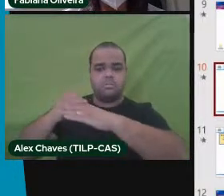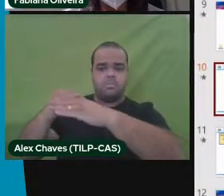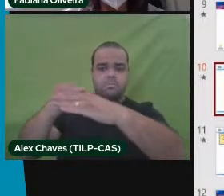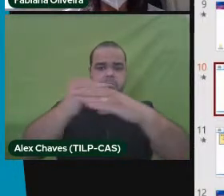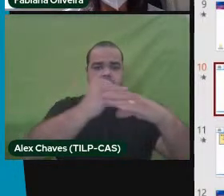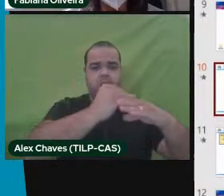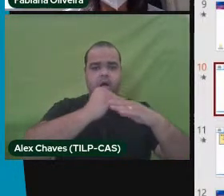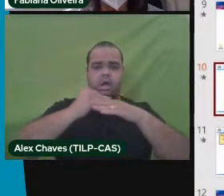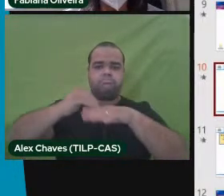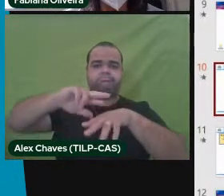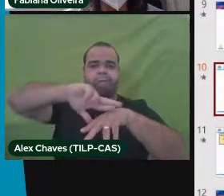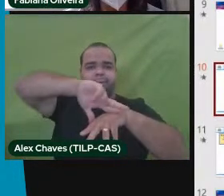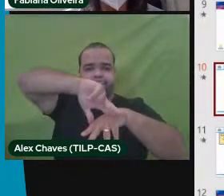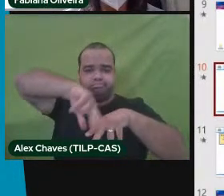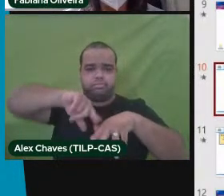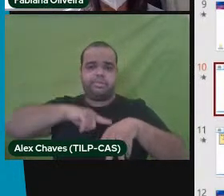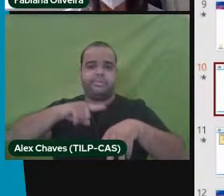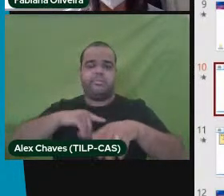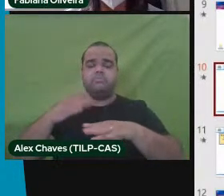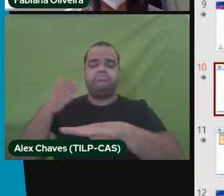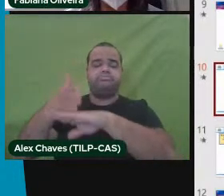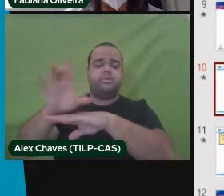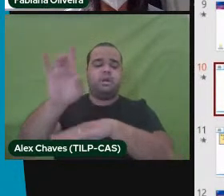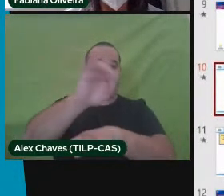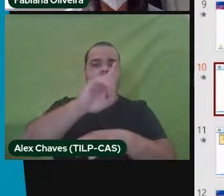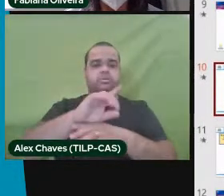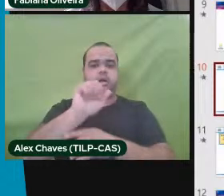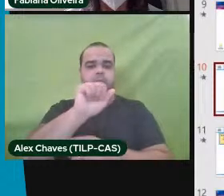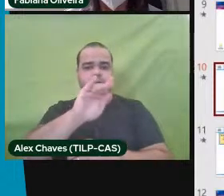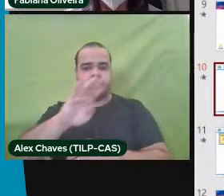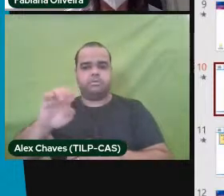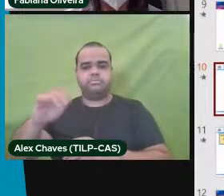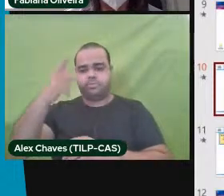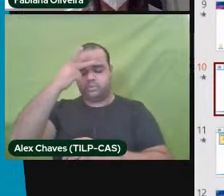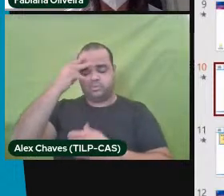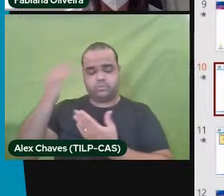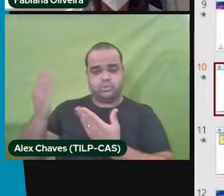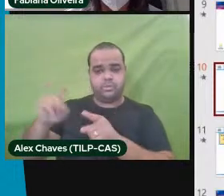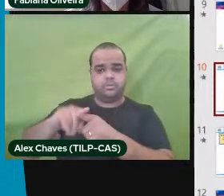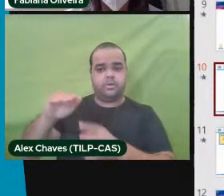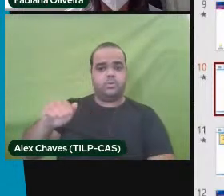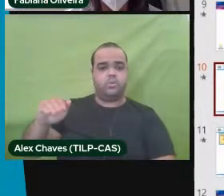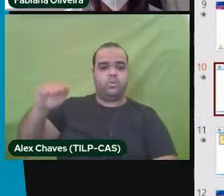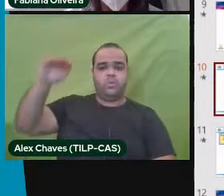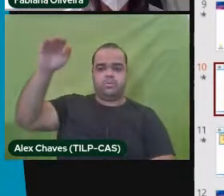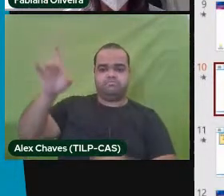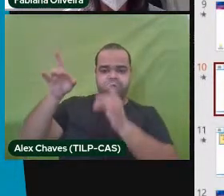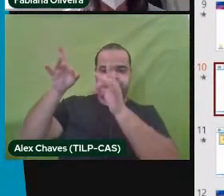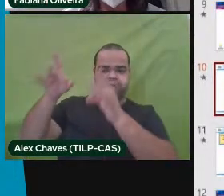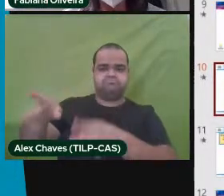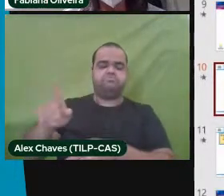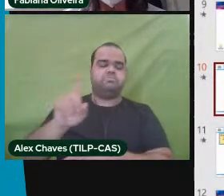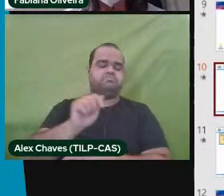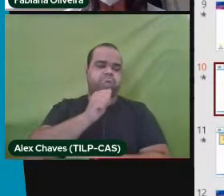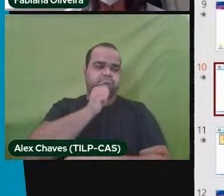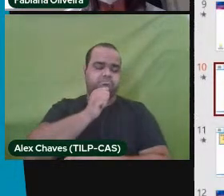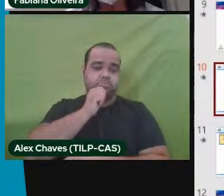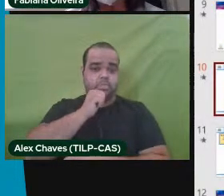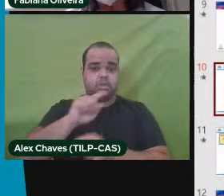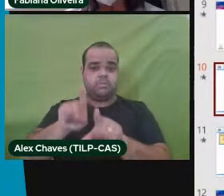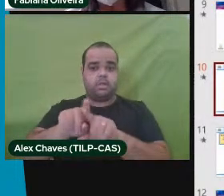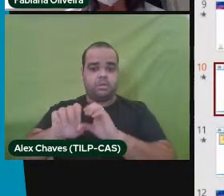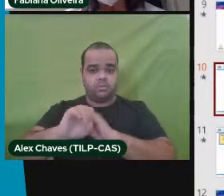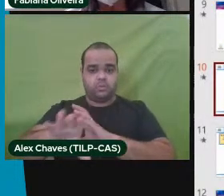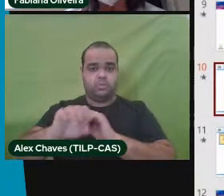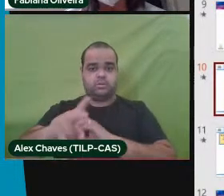e igualdade de acesso para todos, alfabetização de jovens e adultos que não são abandonados, e a educação para